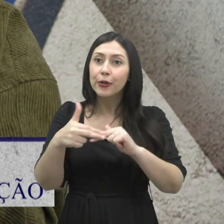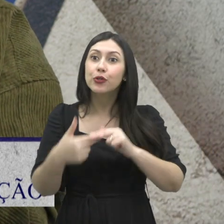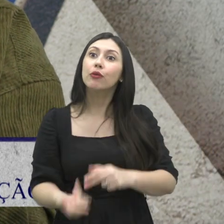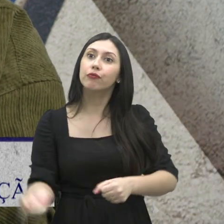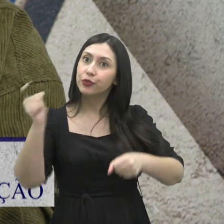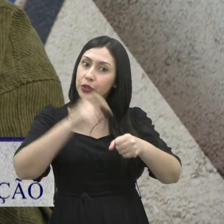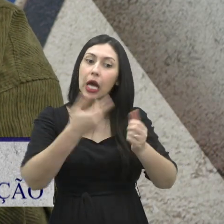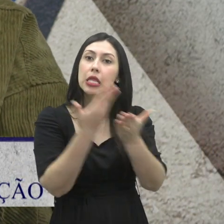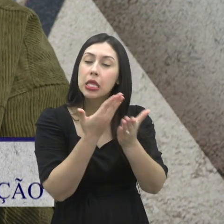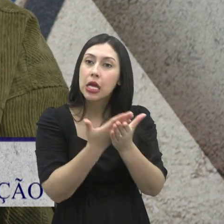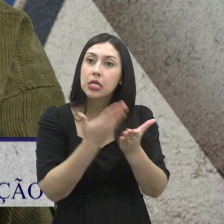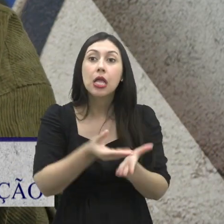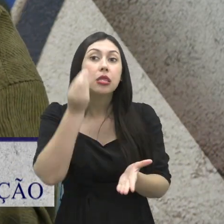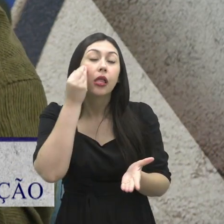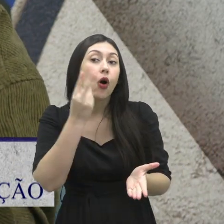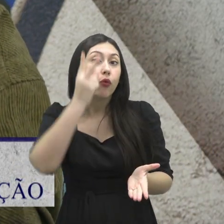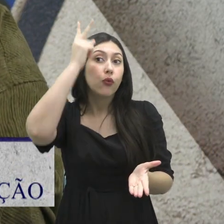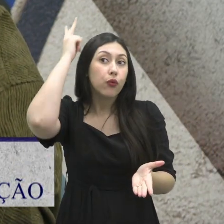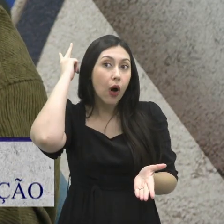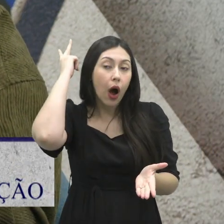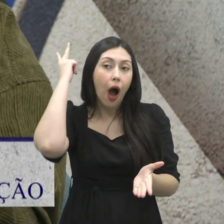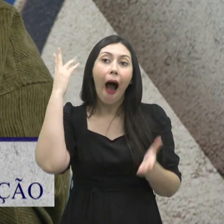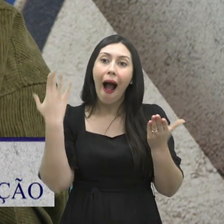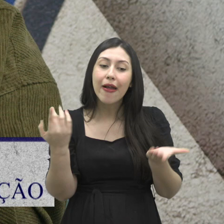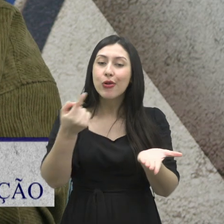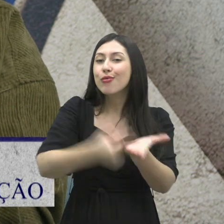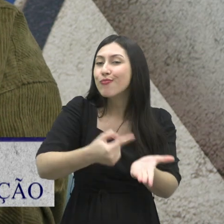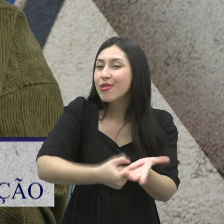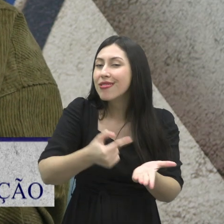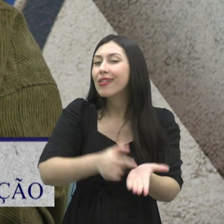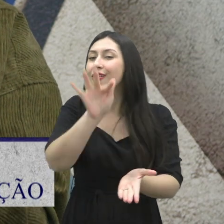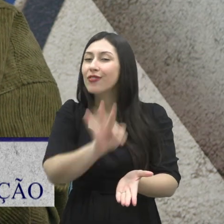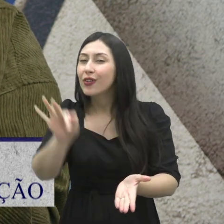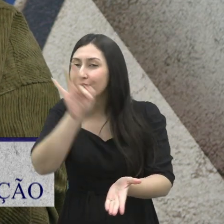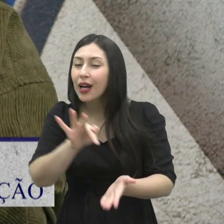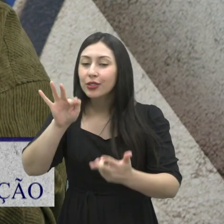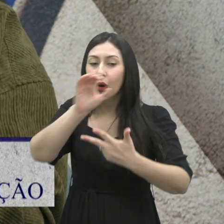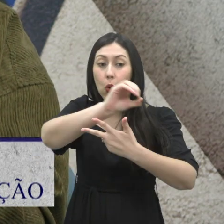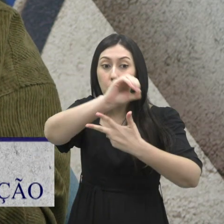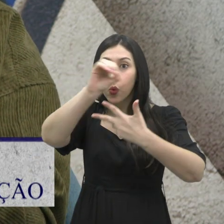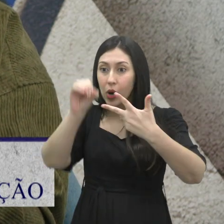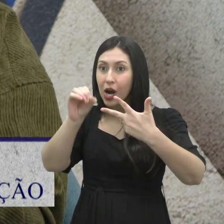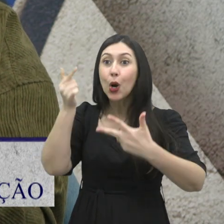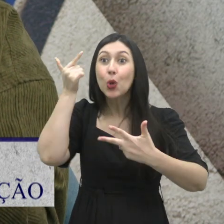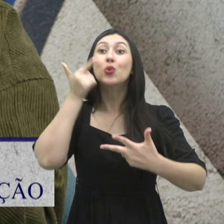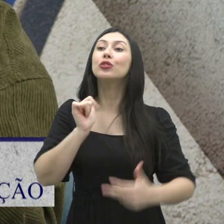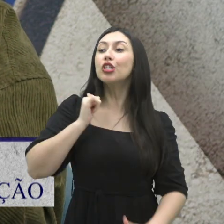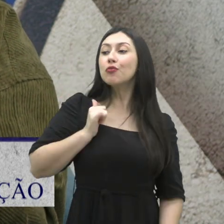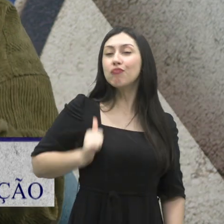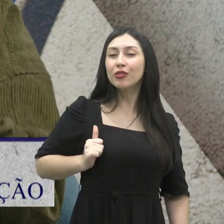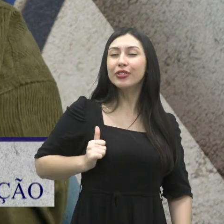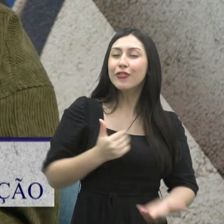para prestar o vestibular, fiz um acordo também dentro dessa faculdade, onde eu prestei o Enem e eu consegui uma bolsa lá dentro. Então eu comecei